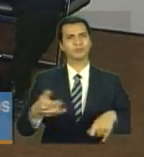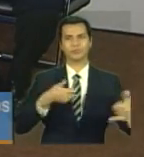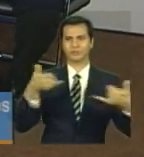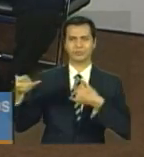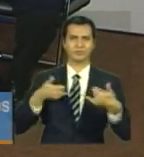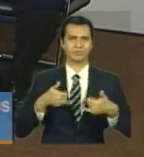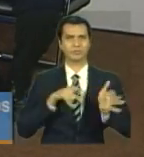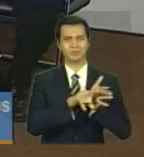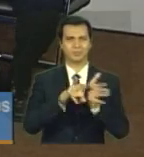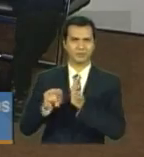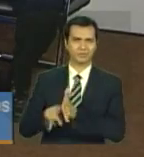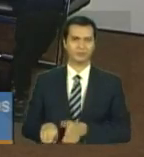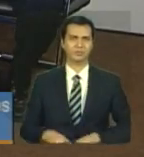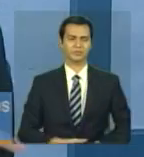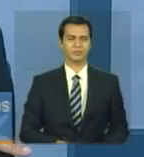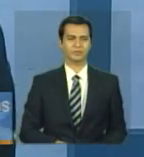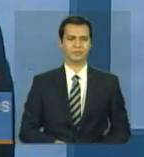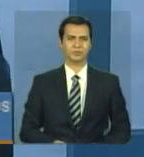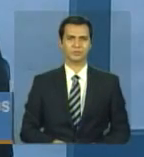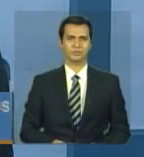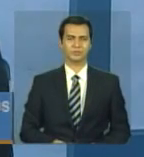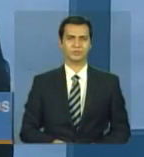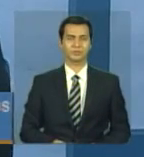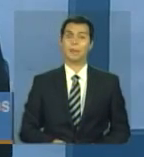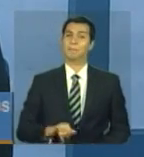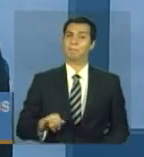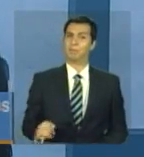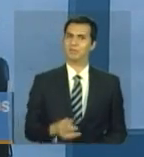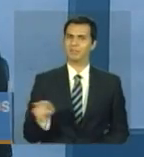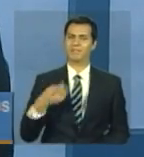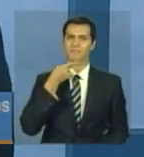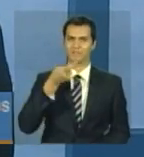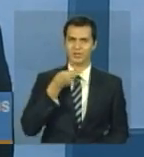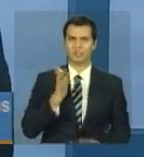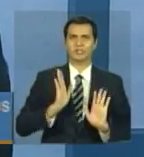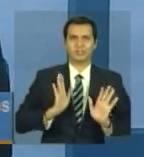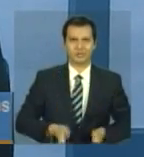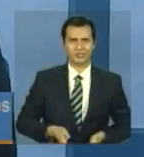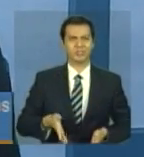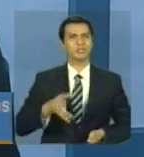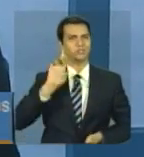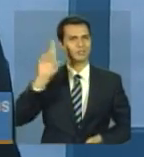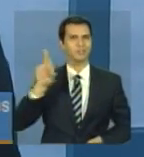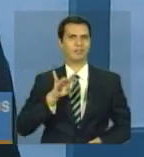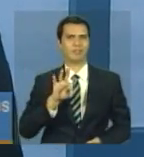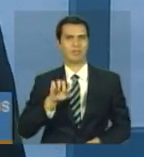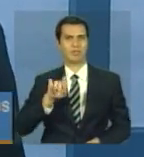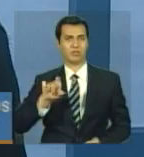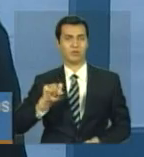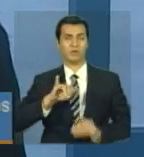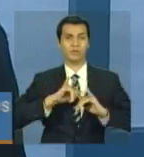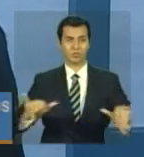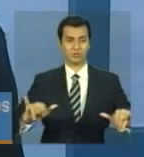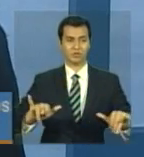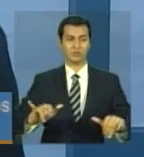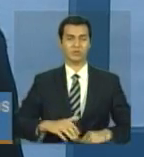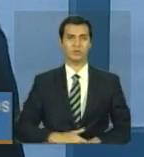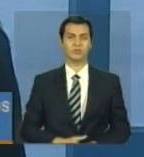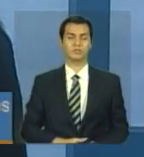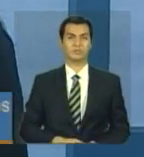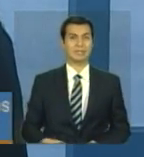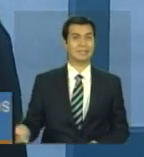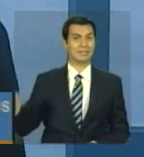aparecerem. Sim, boa lembrança. Tá? Aproveitando aí a lembrança, o recadinho aí do diretor, é isso mesmo. A partir